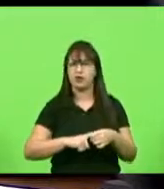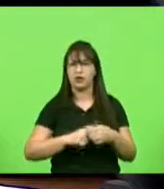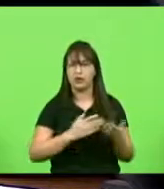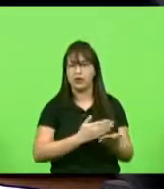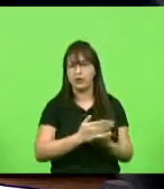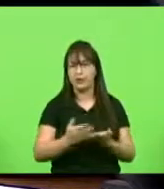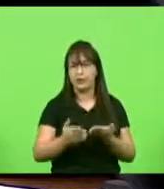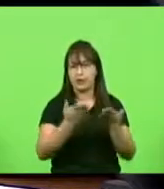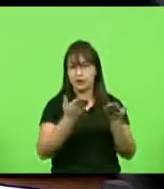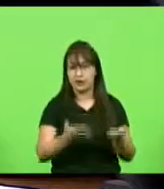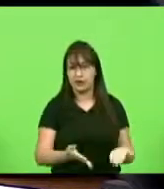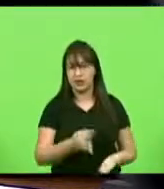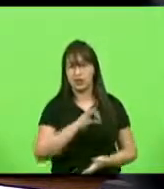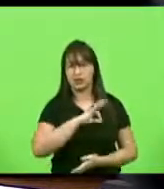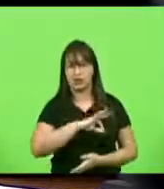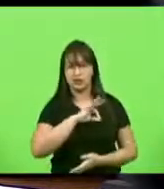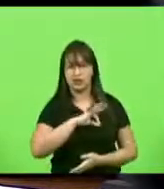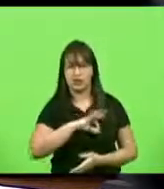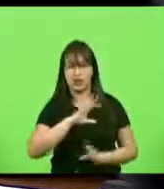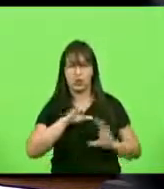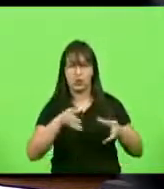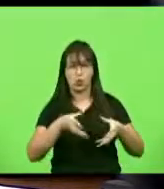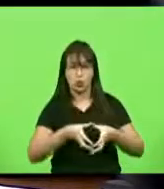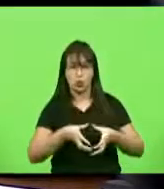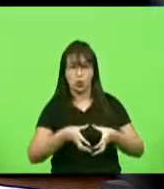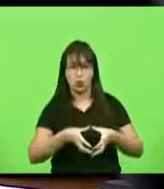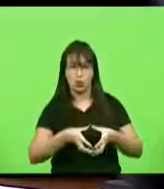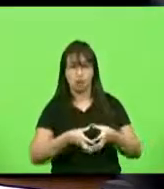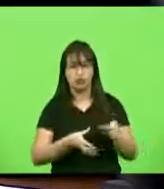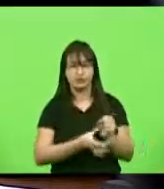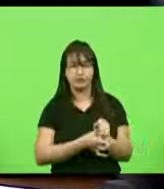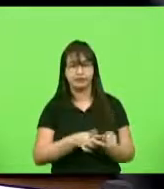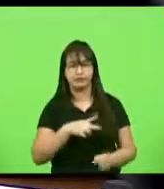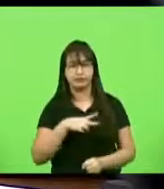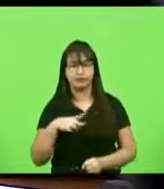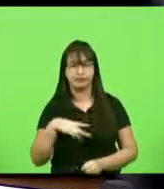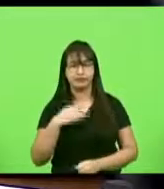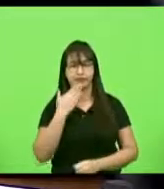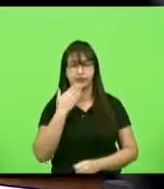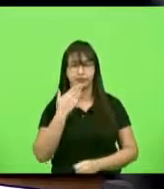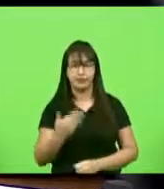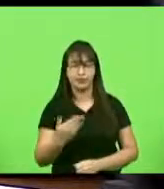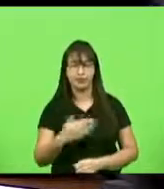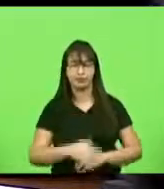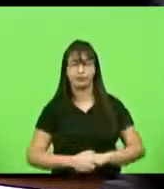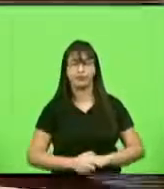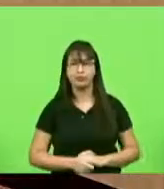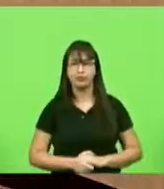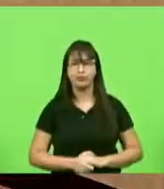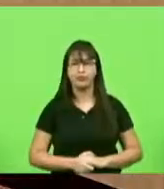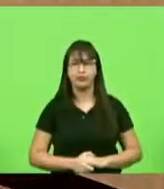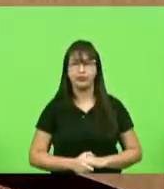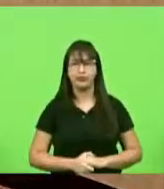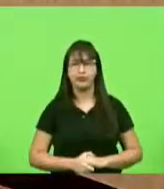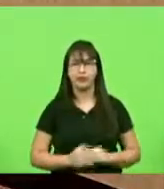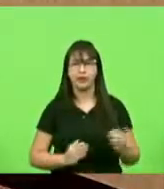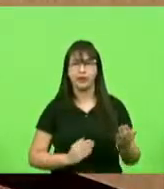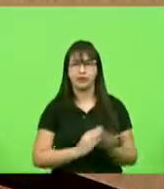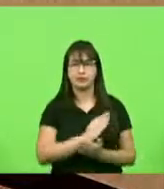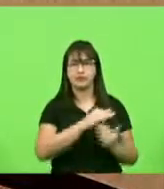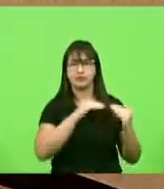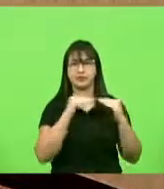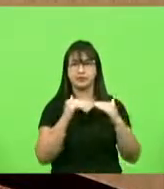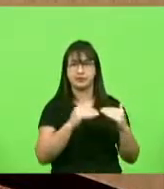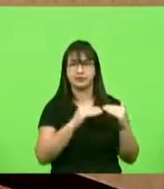da categoria, a categoria de segurança pública que tanto necessita. Então, o apelo nesse sentido. Obrigado, senhor presidente. Foi aprovado por